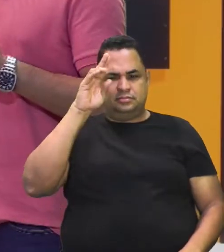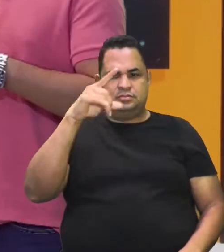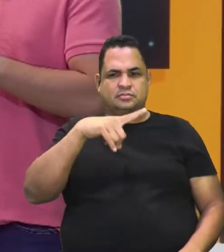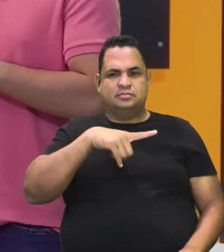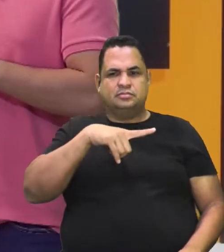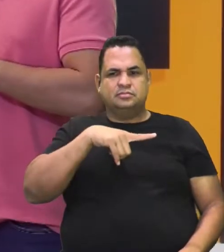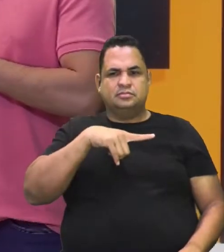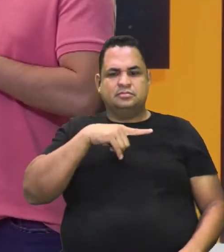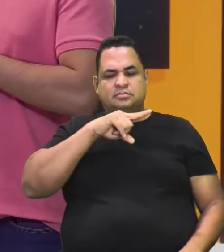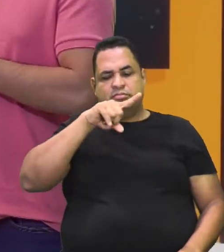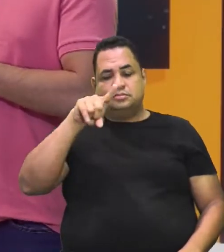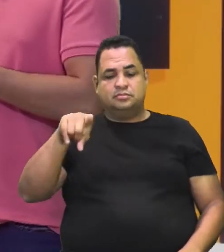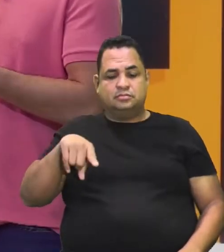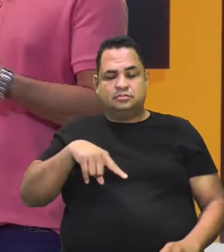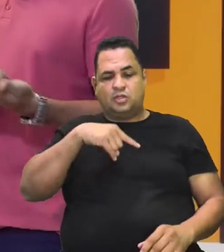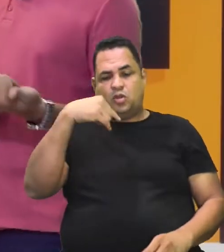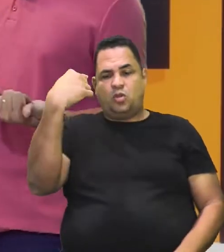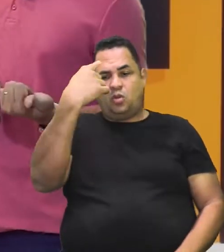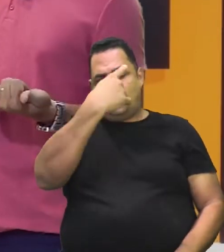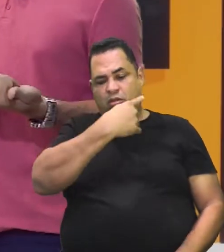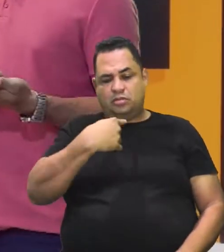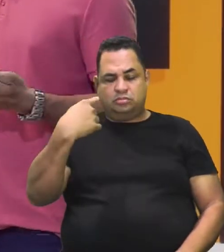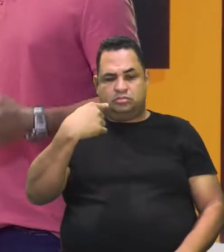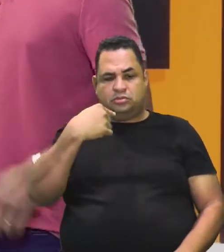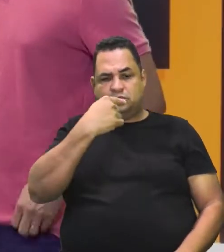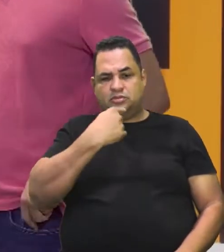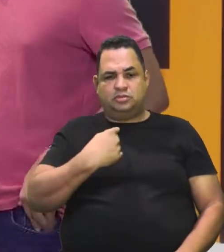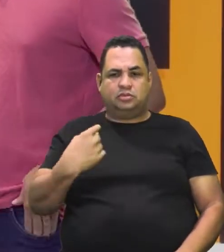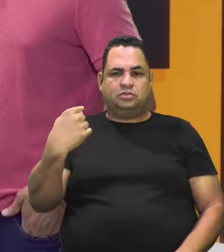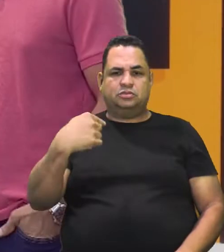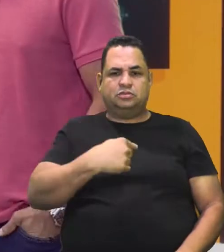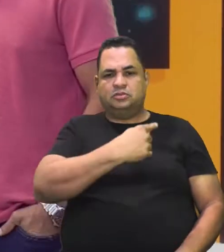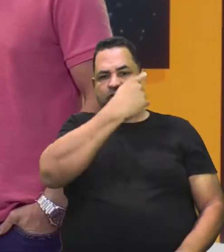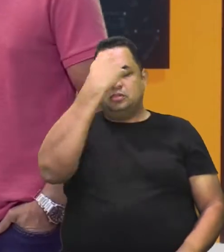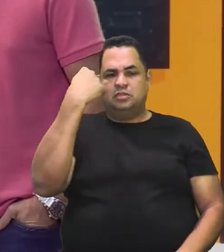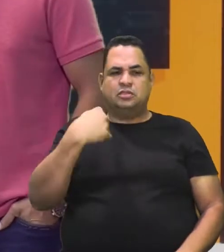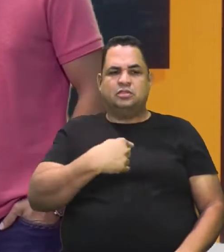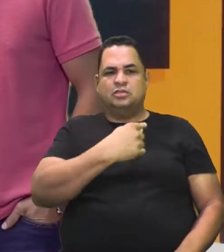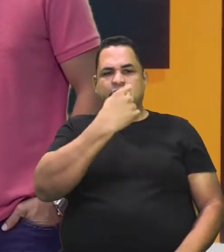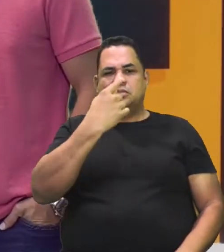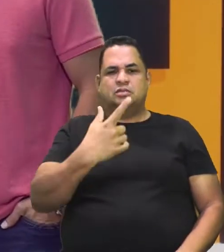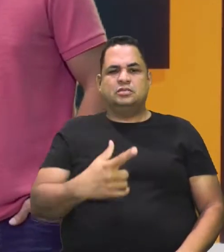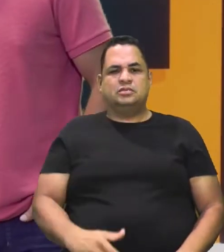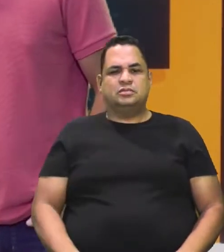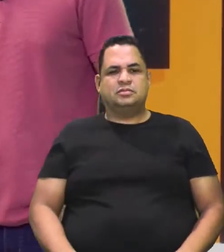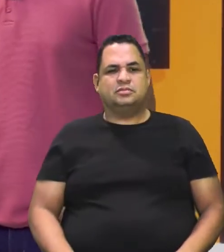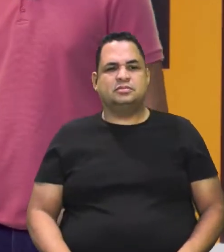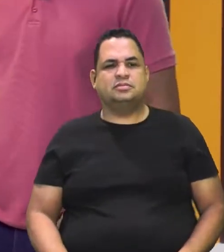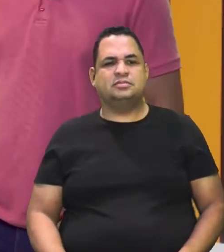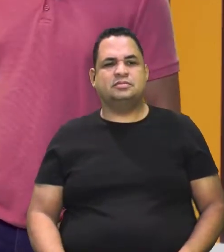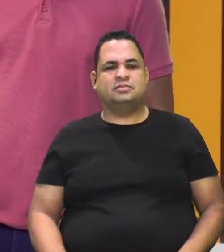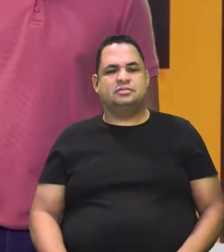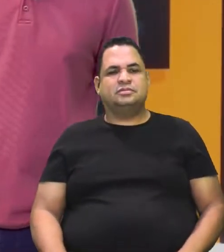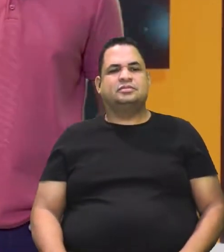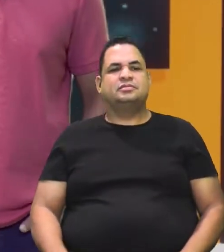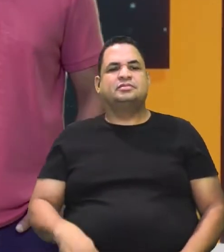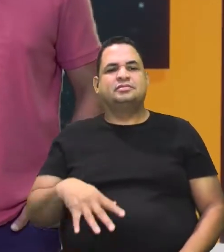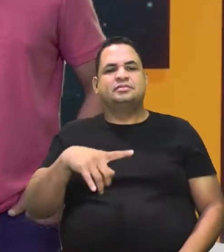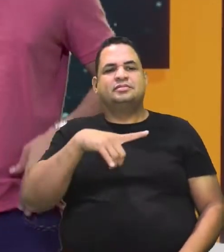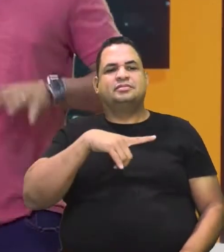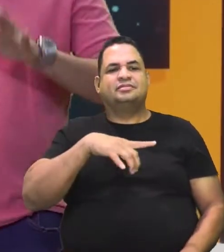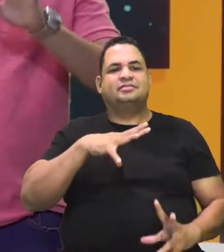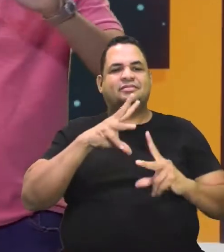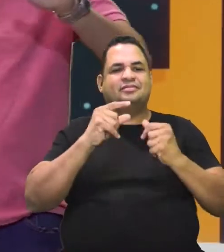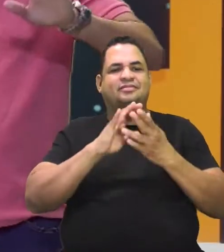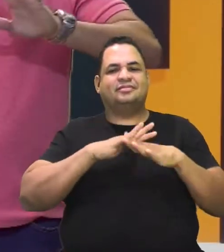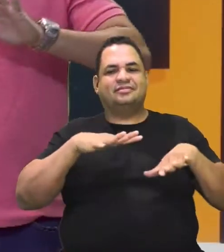tem o sentido horário e o sentido anti-horário. Esse cenário tá tão legal que quando a gente coloca o nosso slide aqui, ainda tem toda